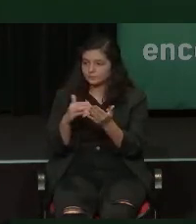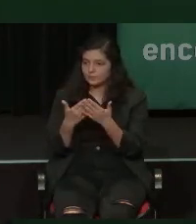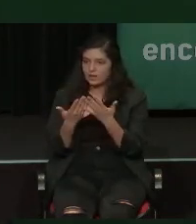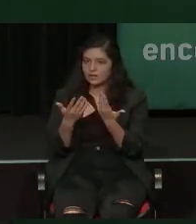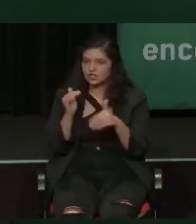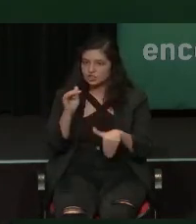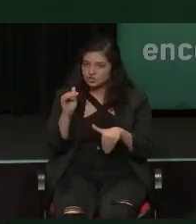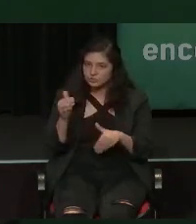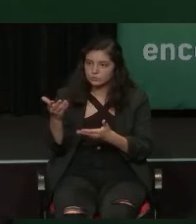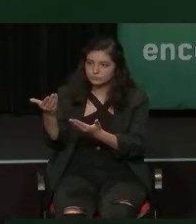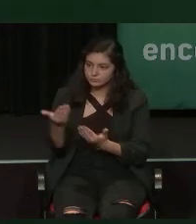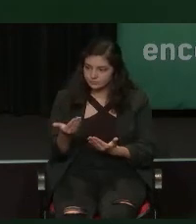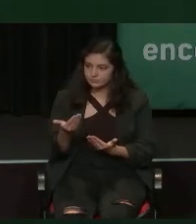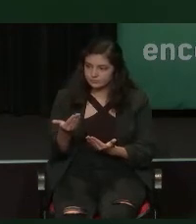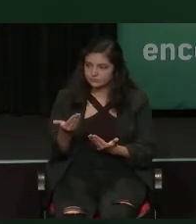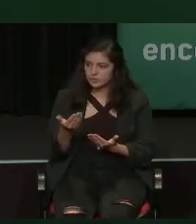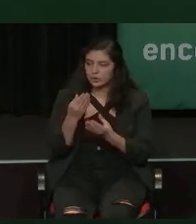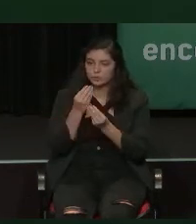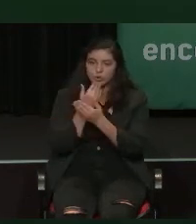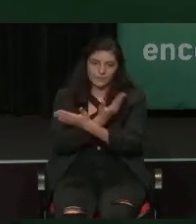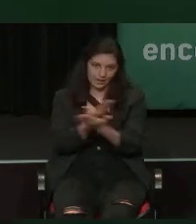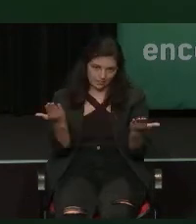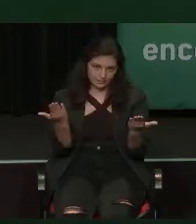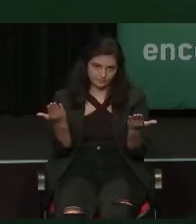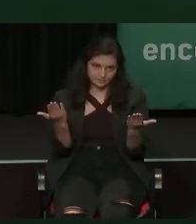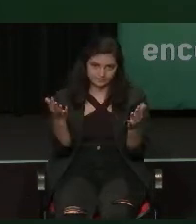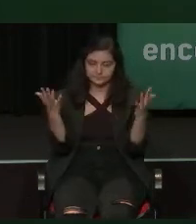Egypt as your guest. Thank you very much.